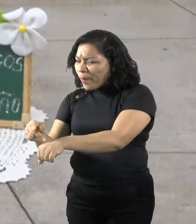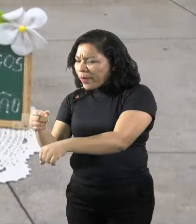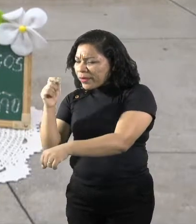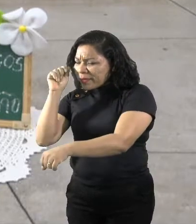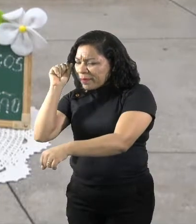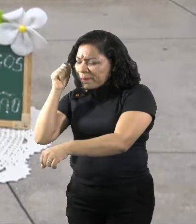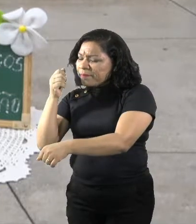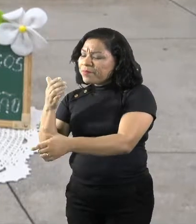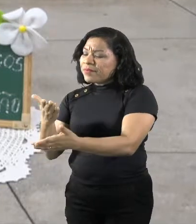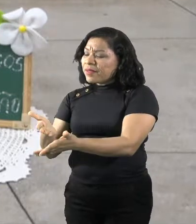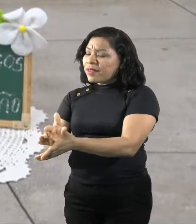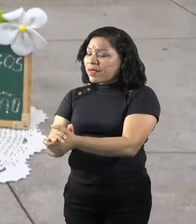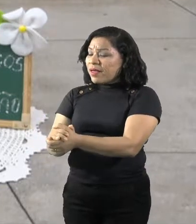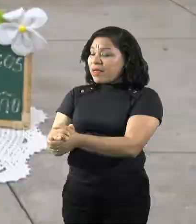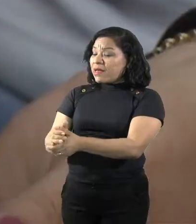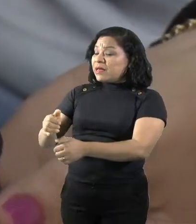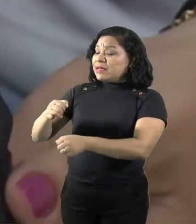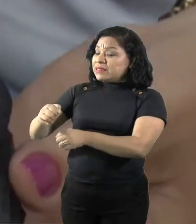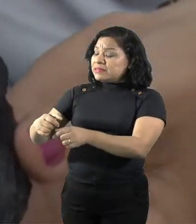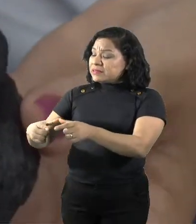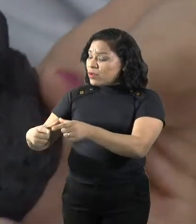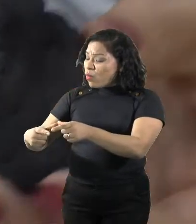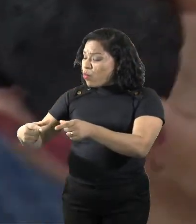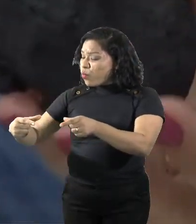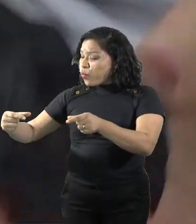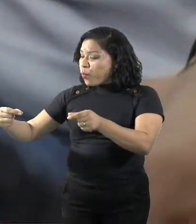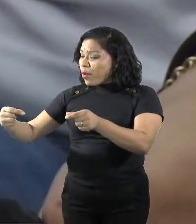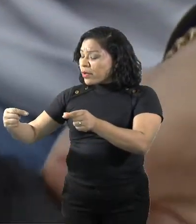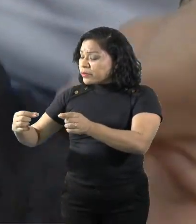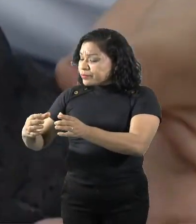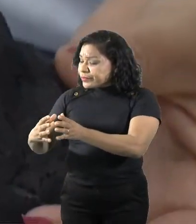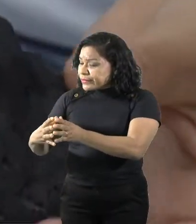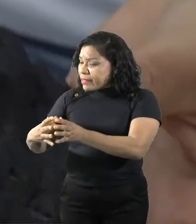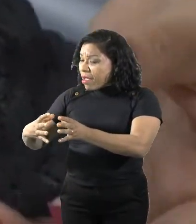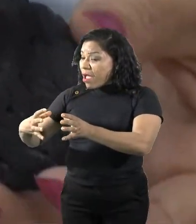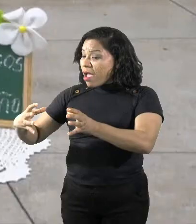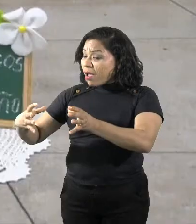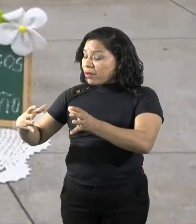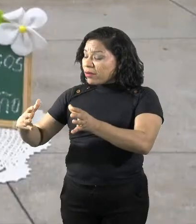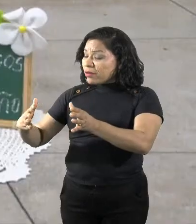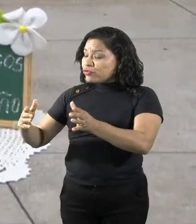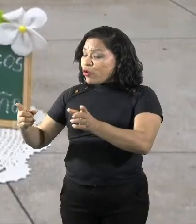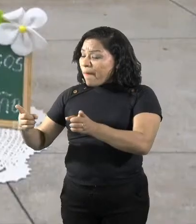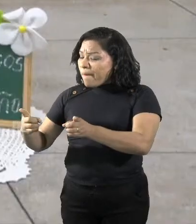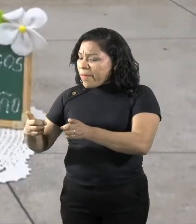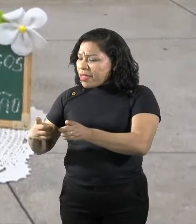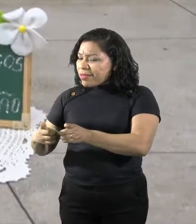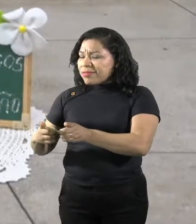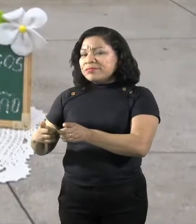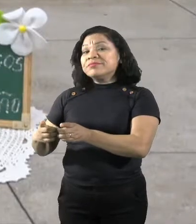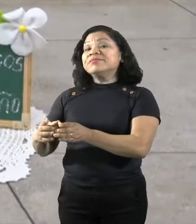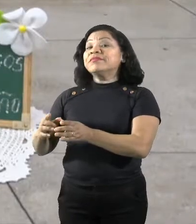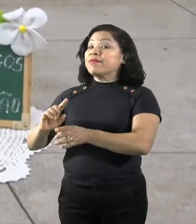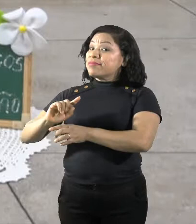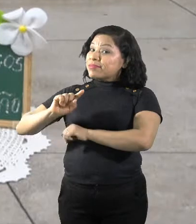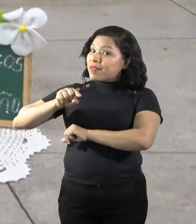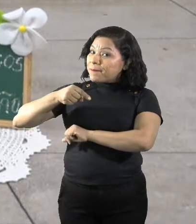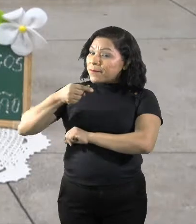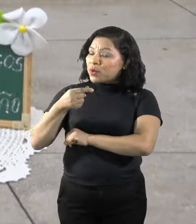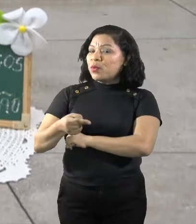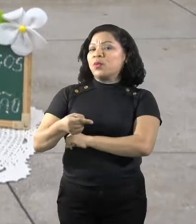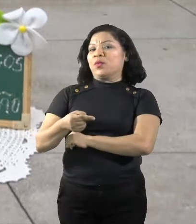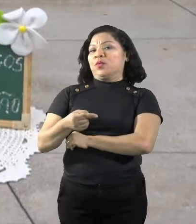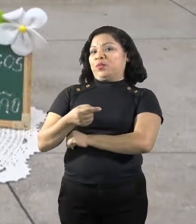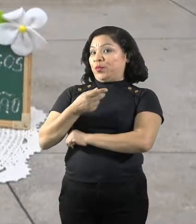é comprido, se o carvão é grande, se o carvão é pequeno. Depois, você